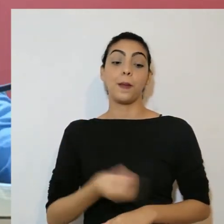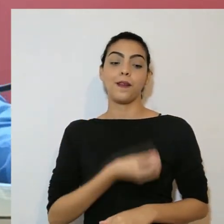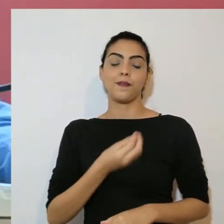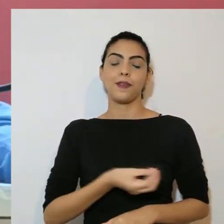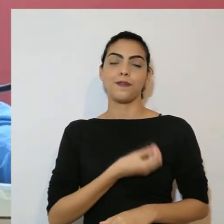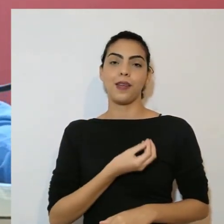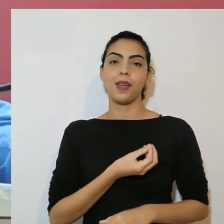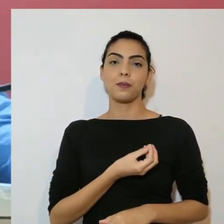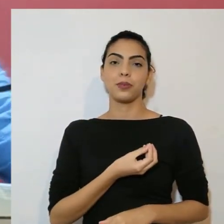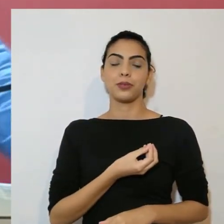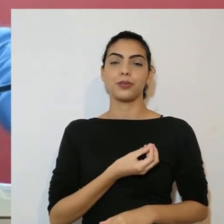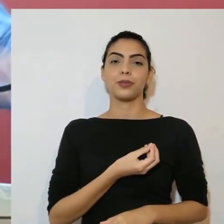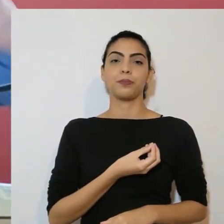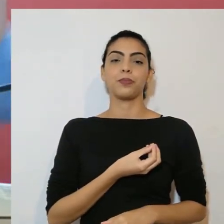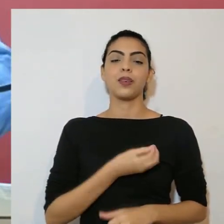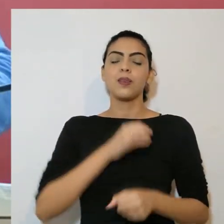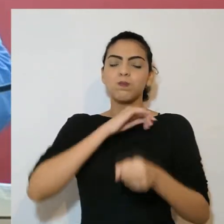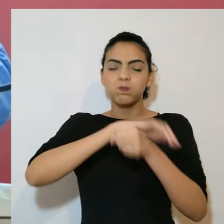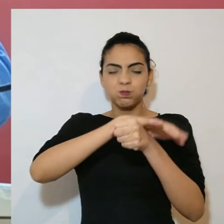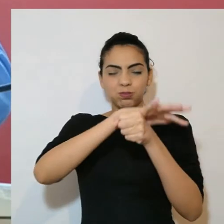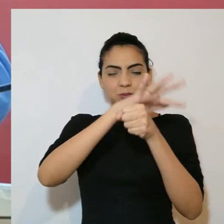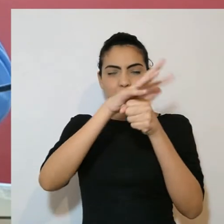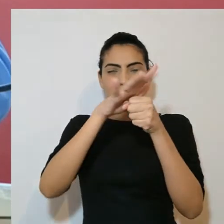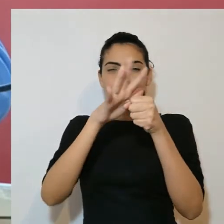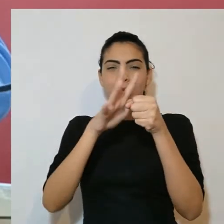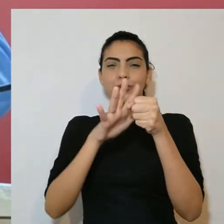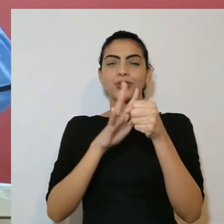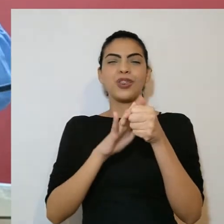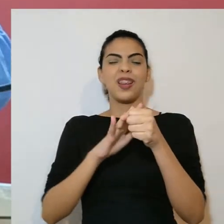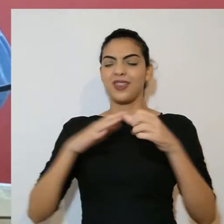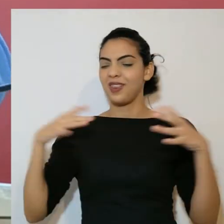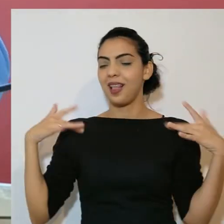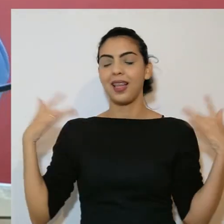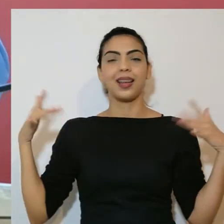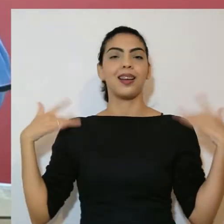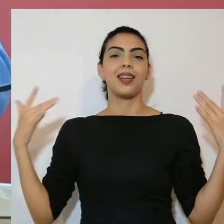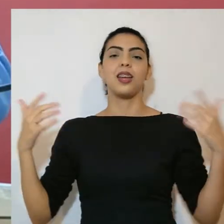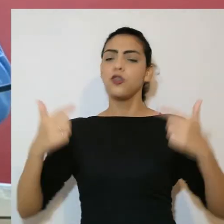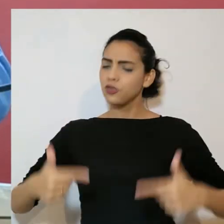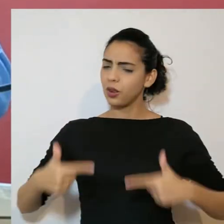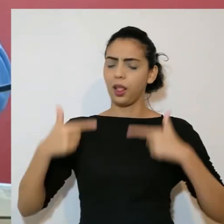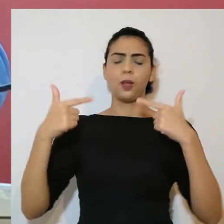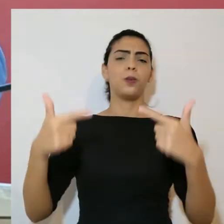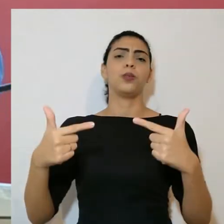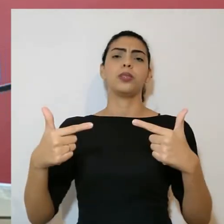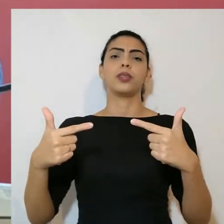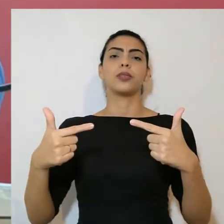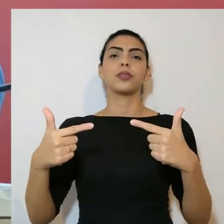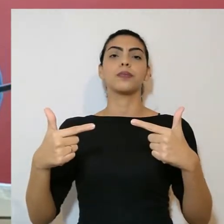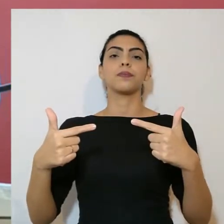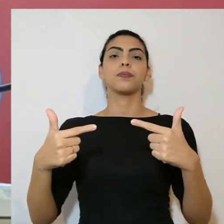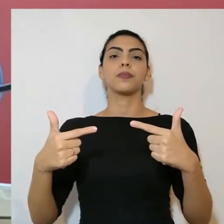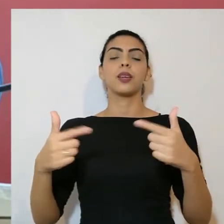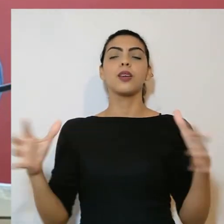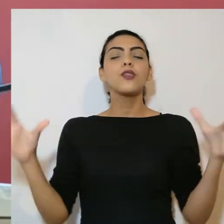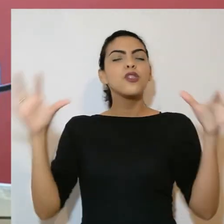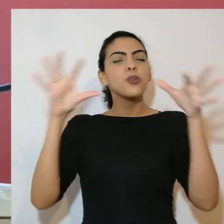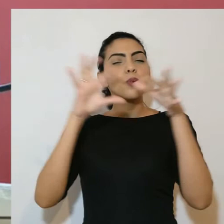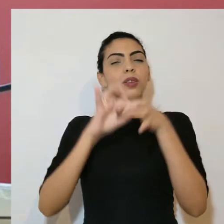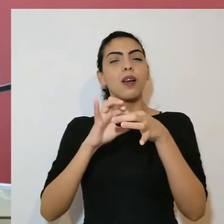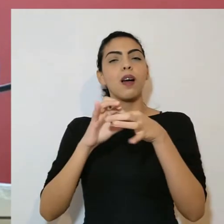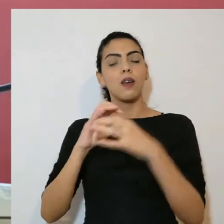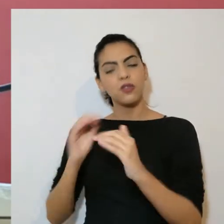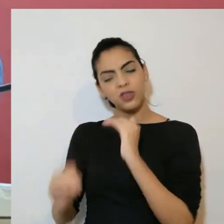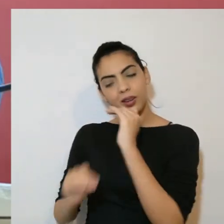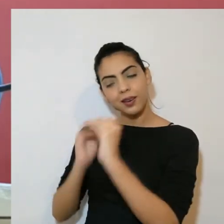para vivermos uma vida cheia de aventuras, de lutas,